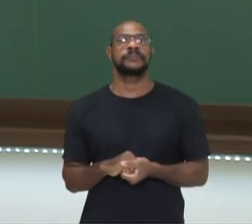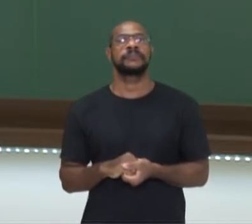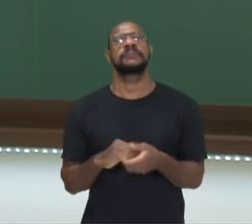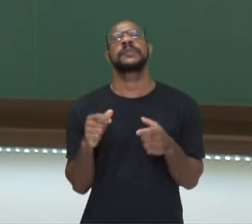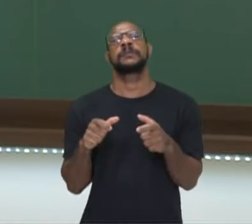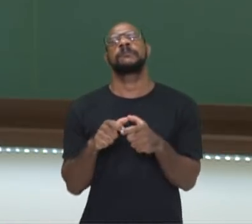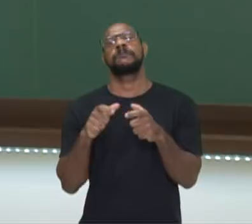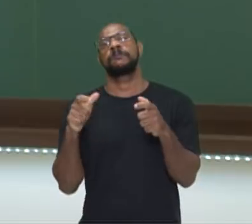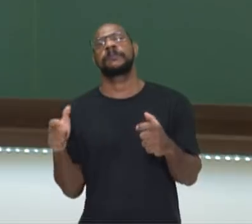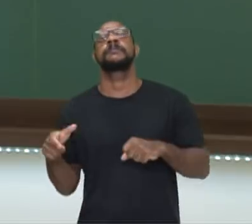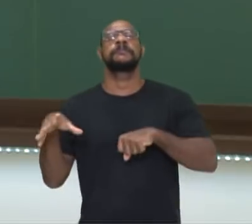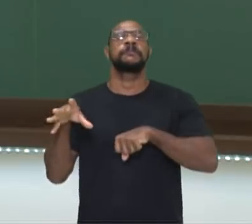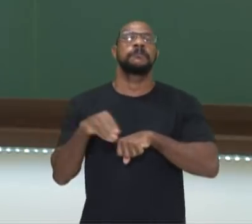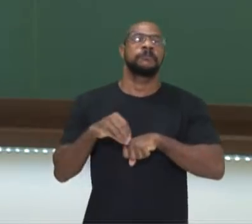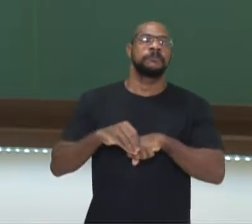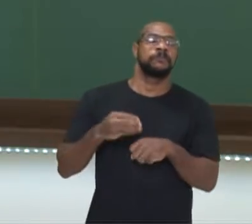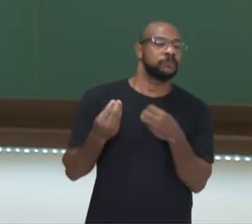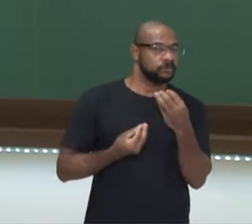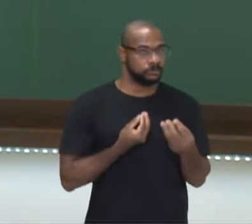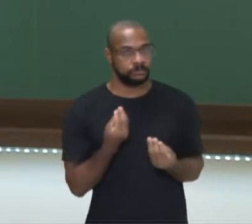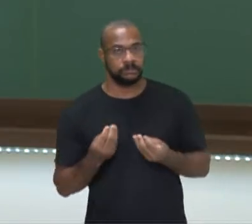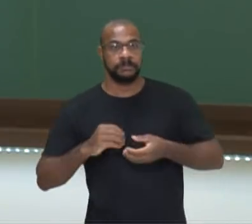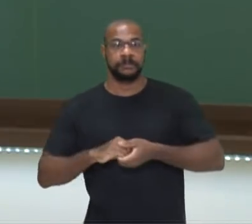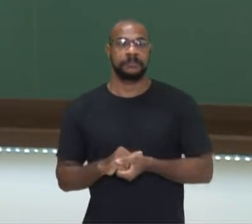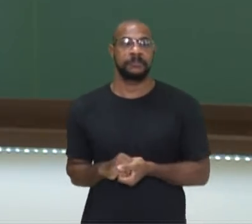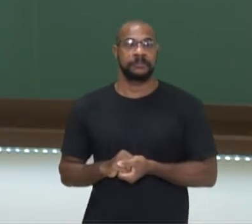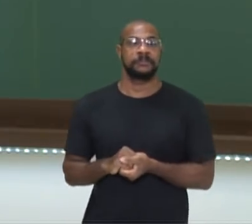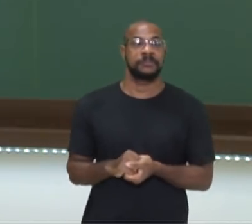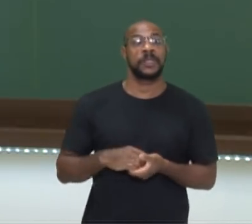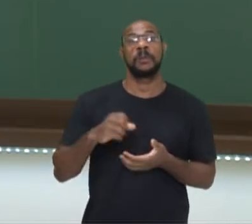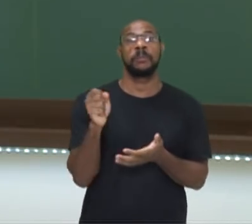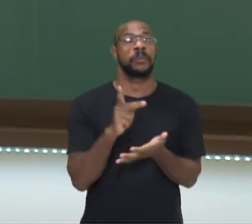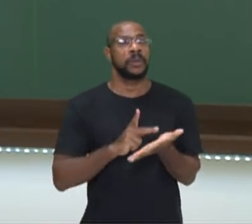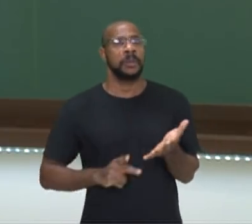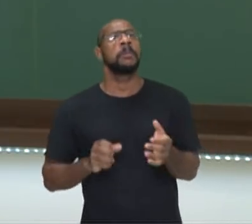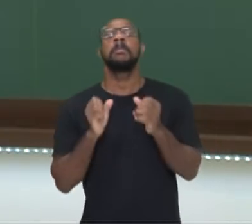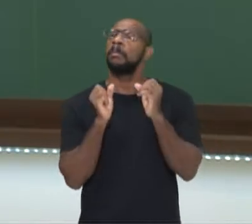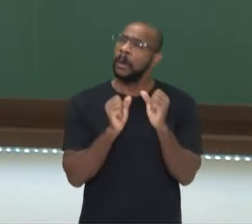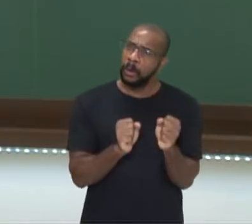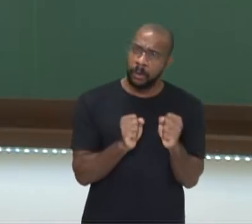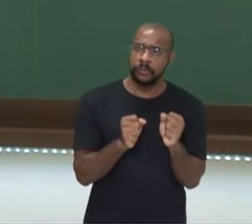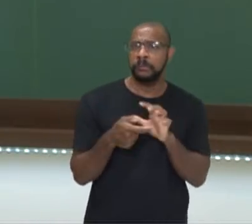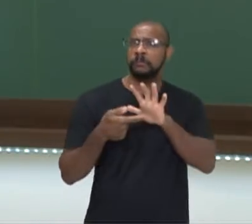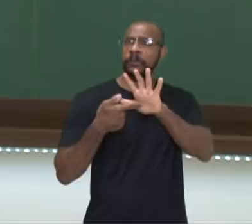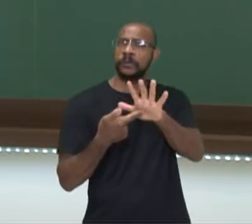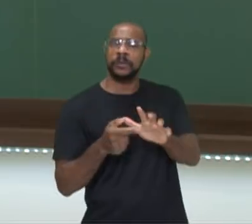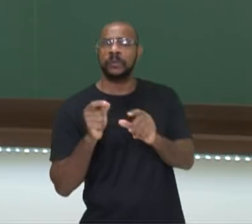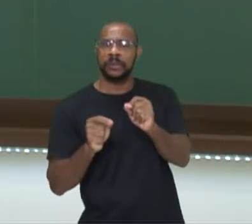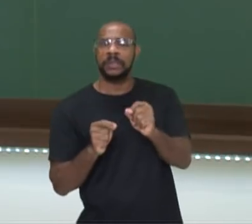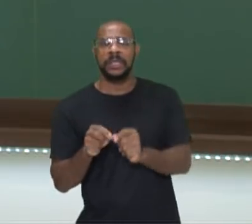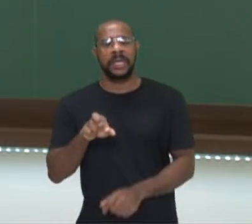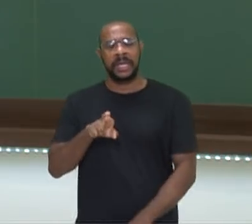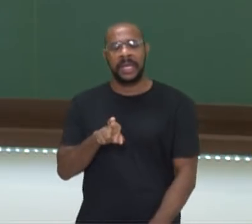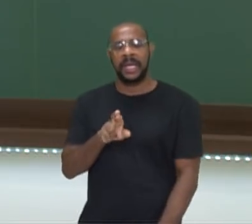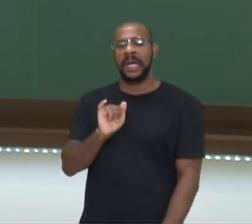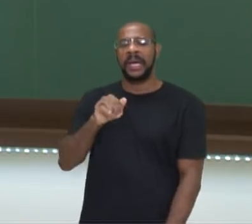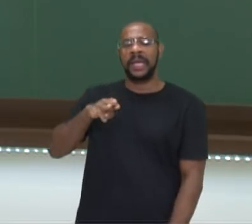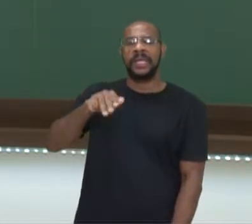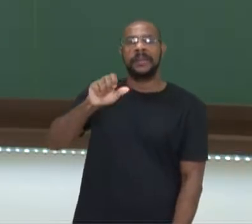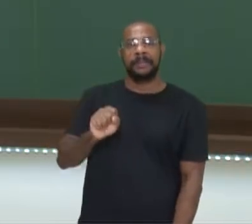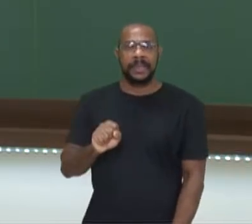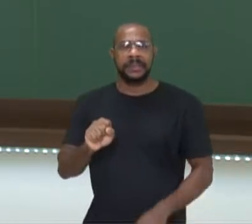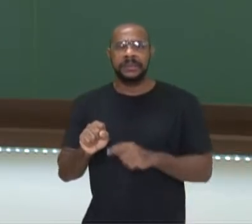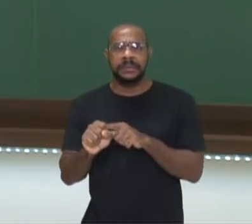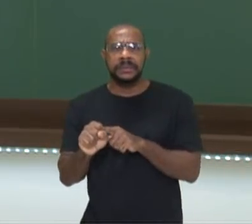Ampliando o nosso conhecimento, vamos lá. Um poema pode ou não apresentar rimas? Isso